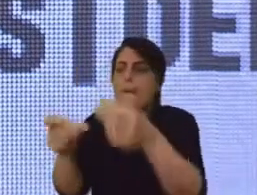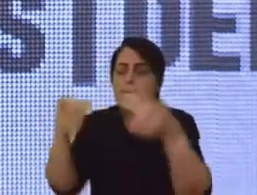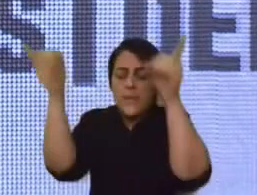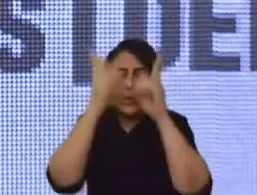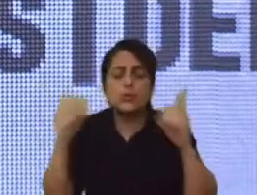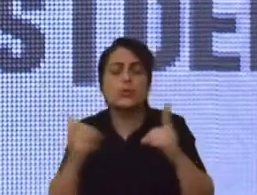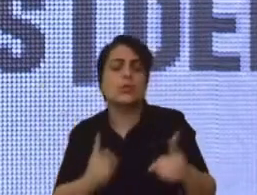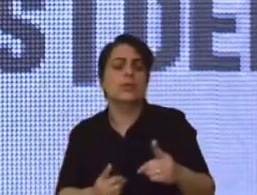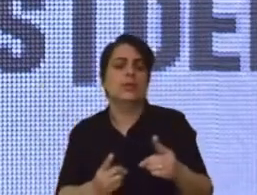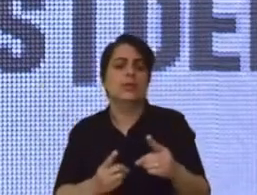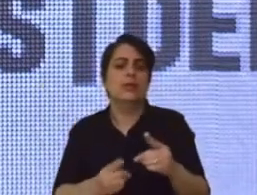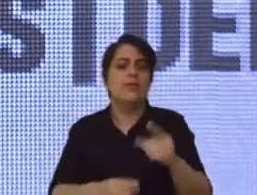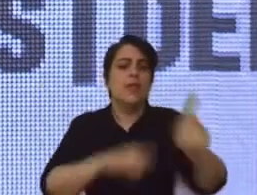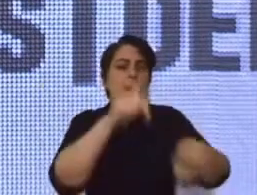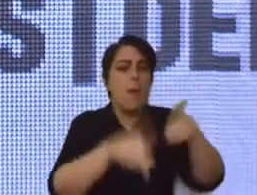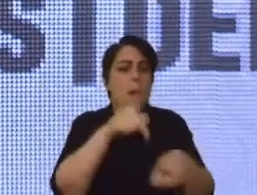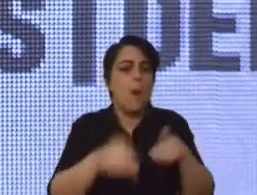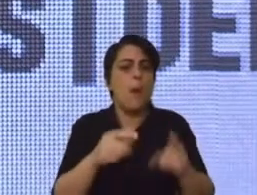população